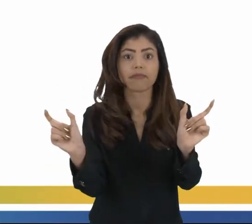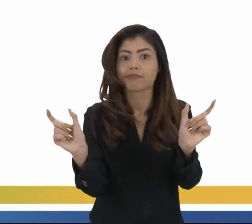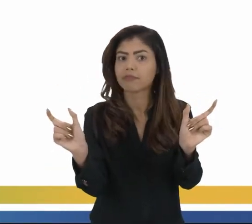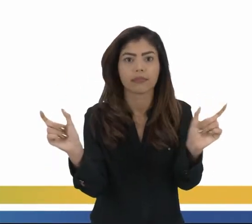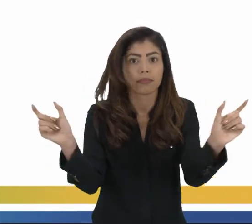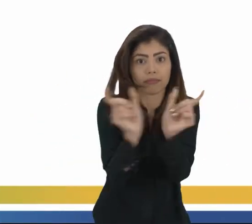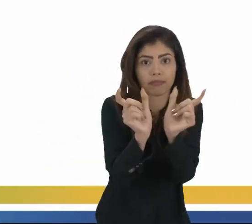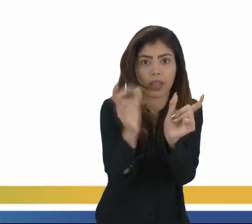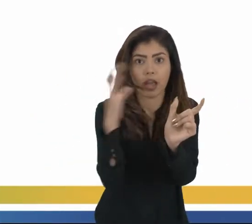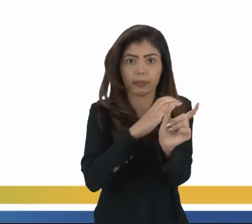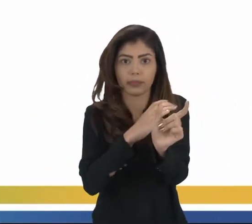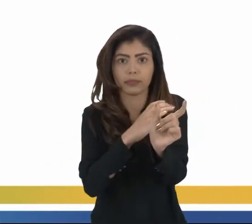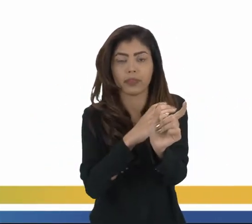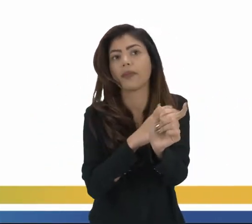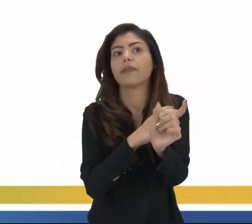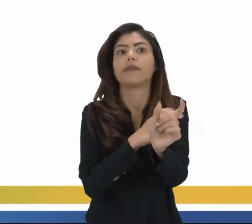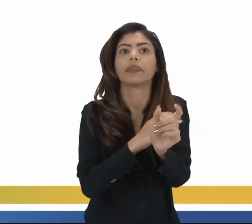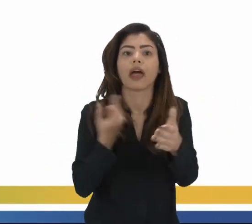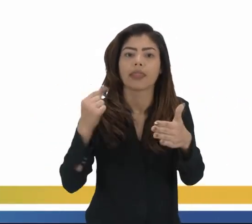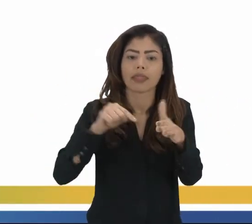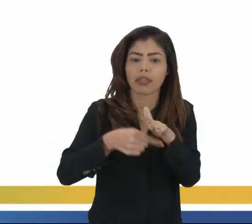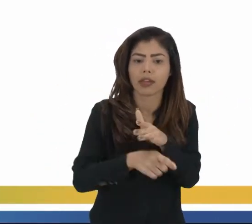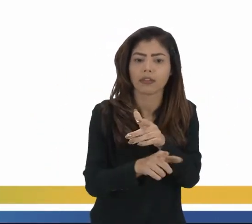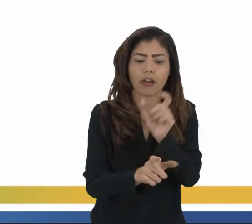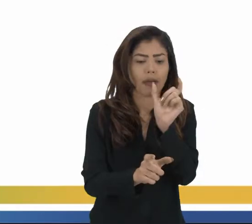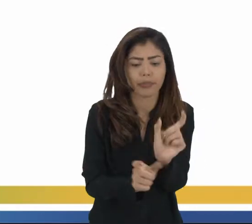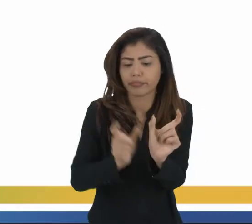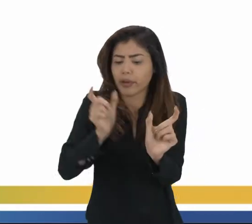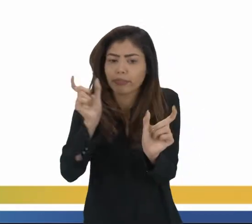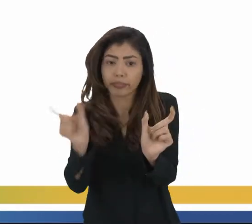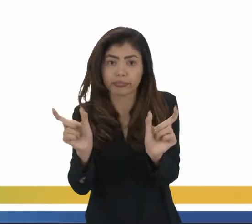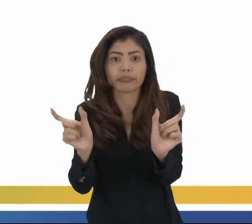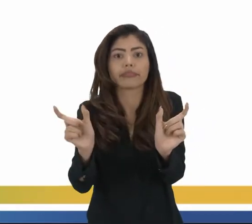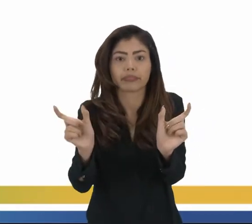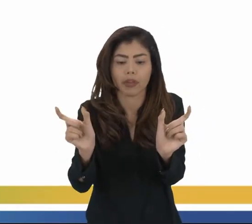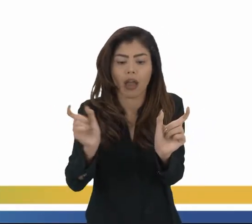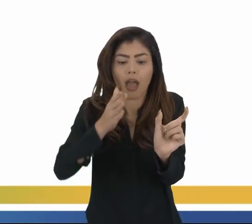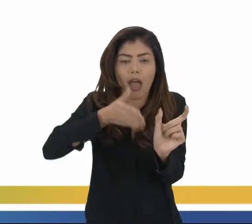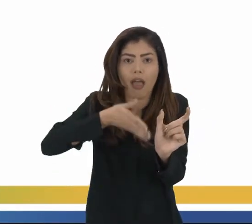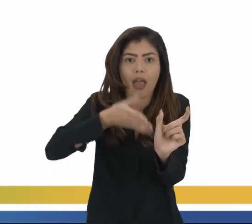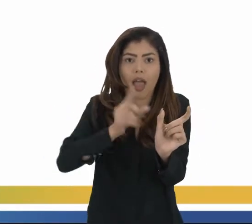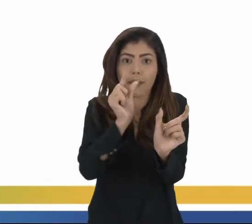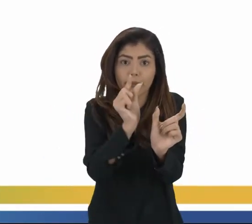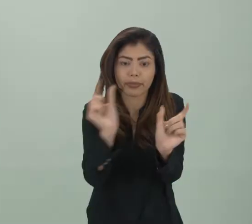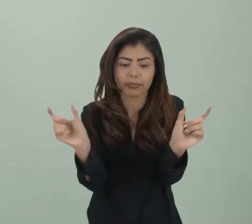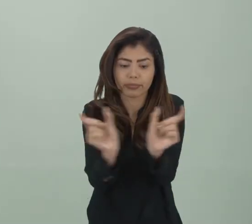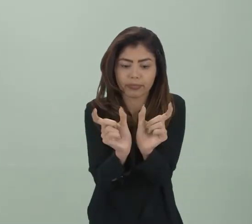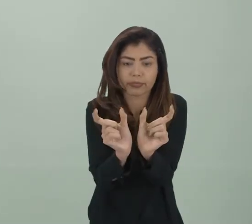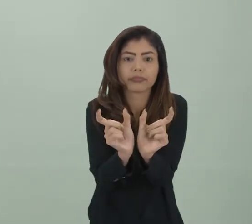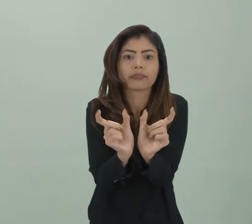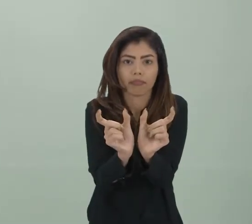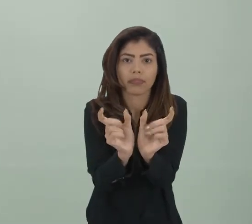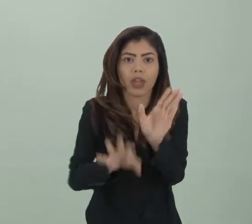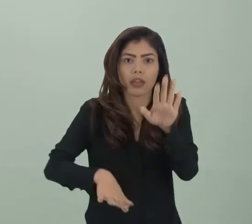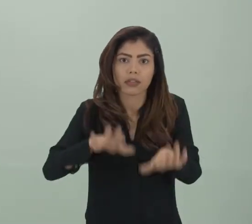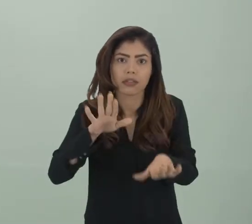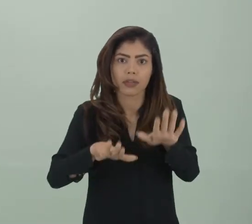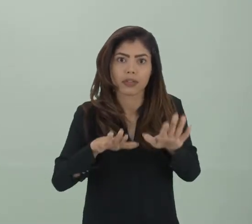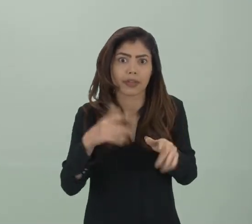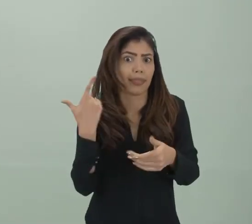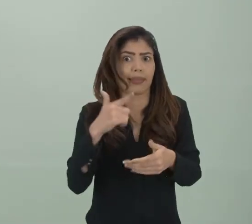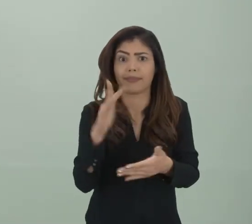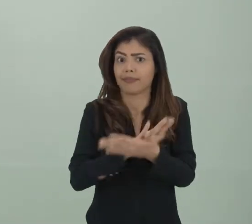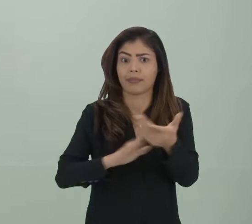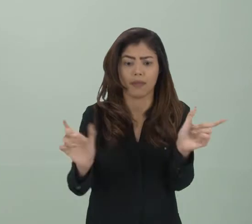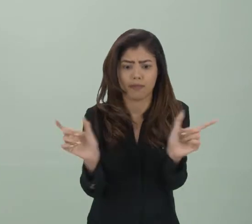rápido. Dentro da divisão entre uma palavra e outra, o espaço é muito curto. Ou algumas vezes ele nem